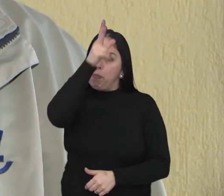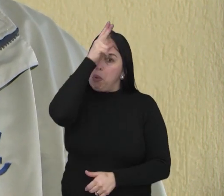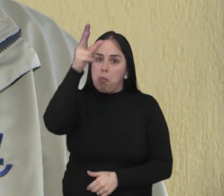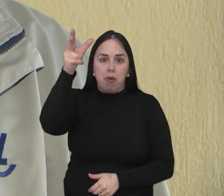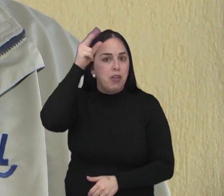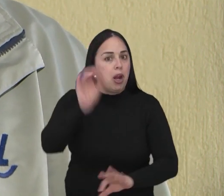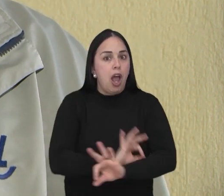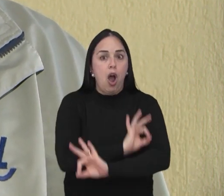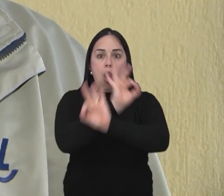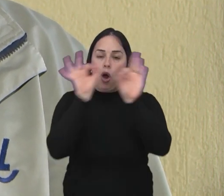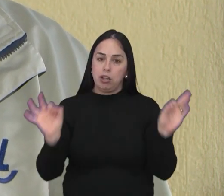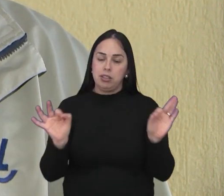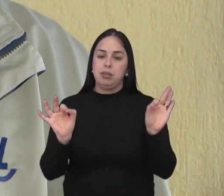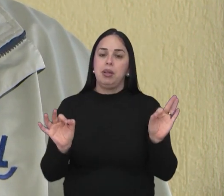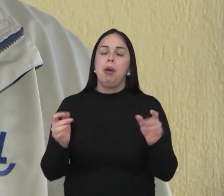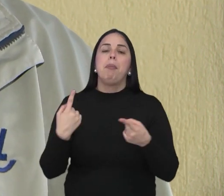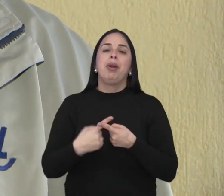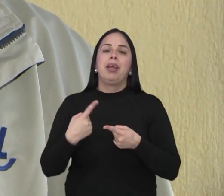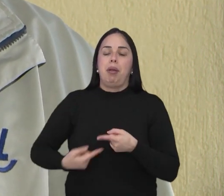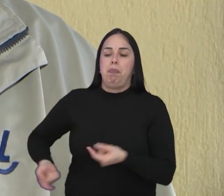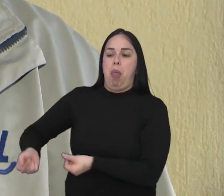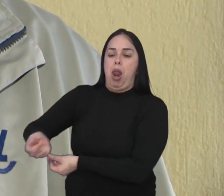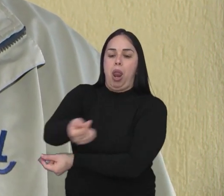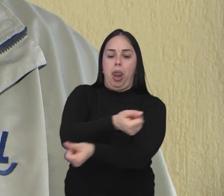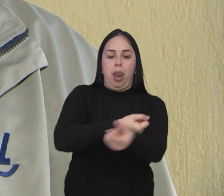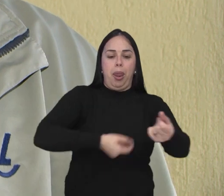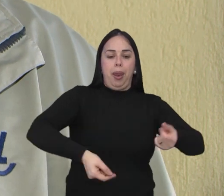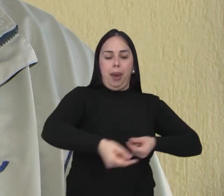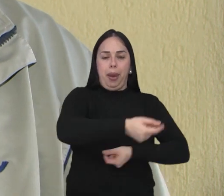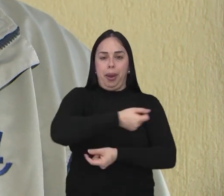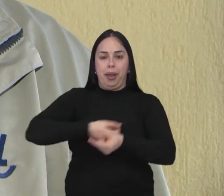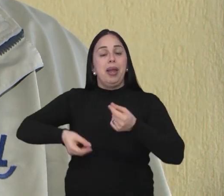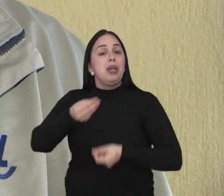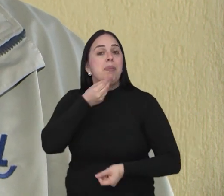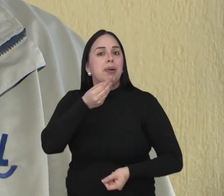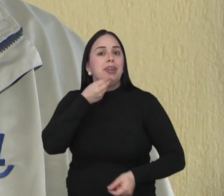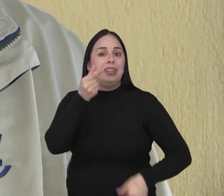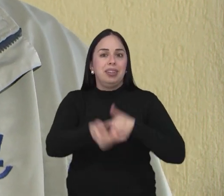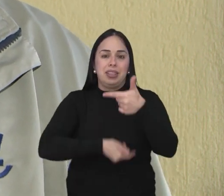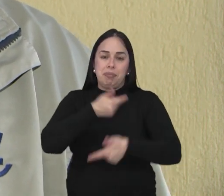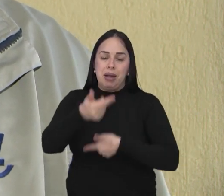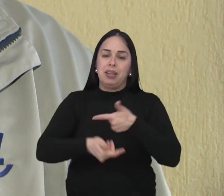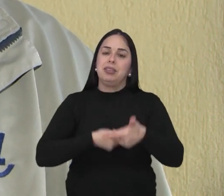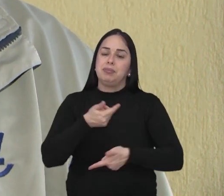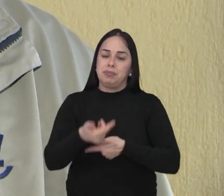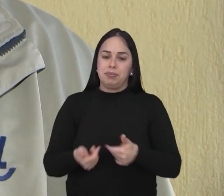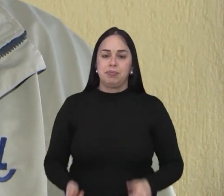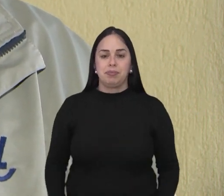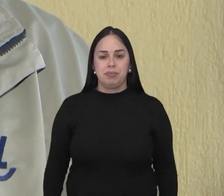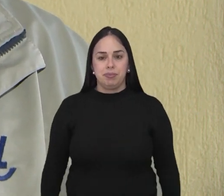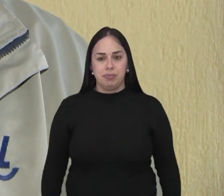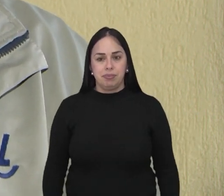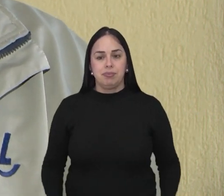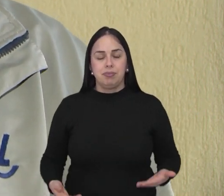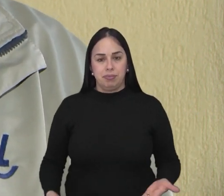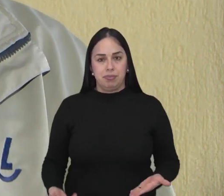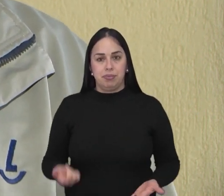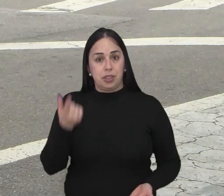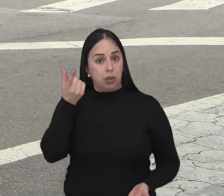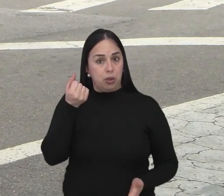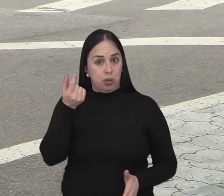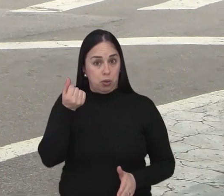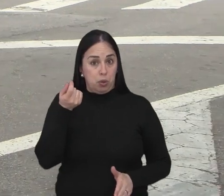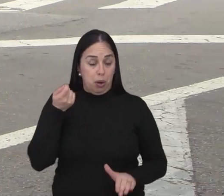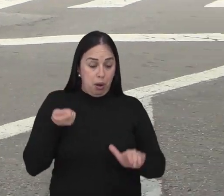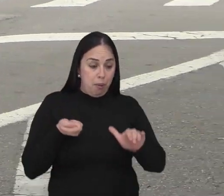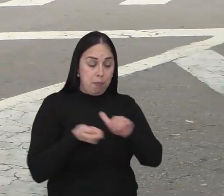para o município é muito interessante. E aí aquece a economia, gerando emprego e através do emprego que a economia gira, né?